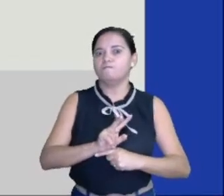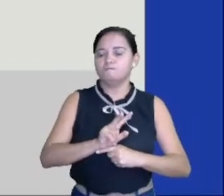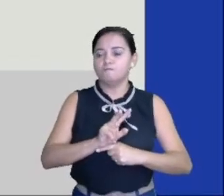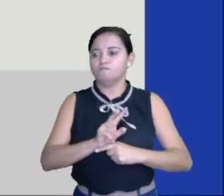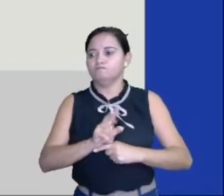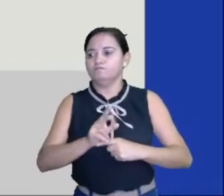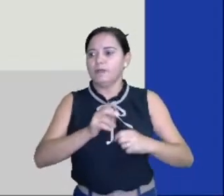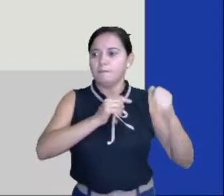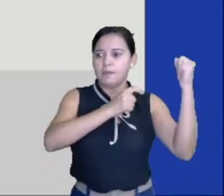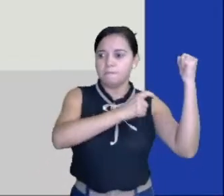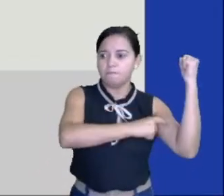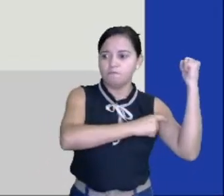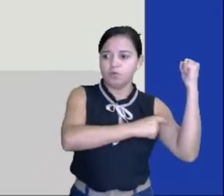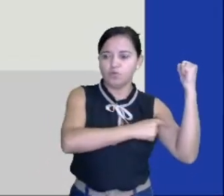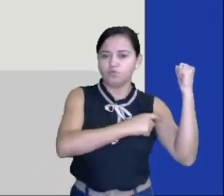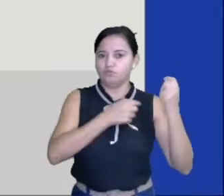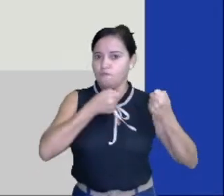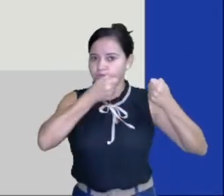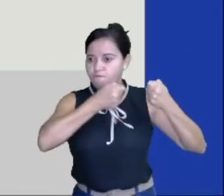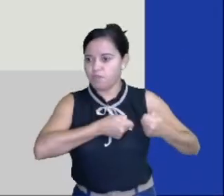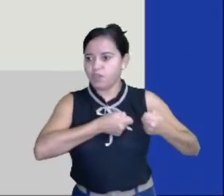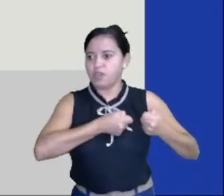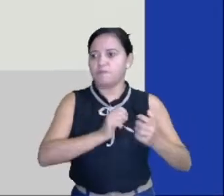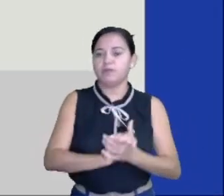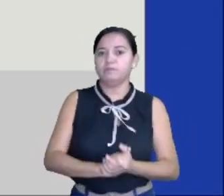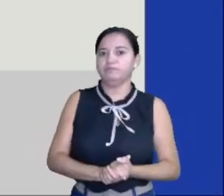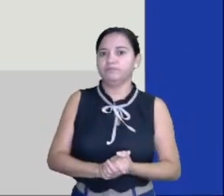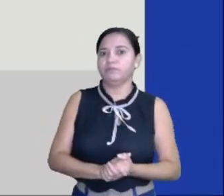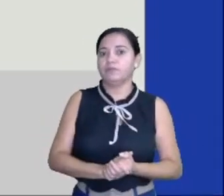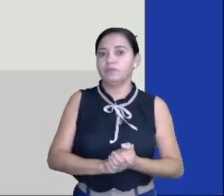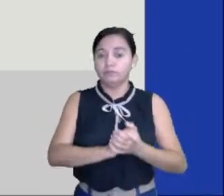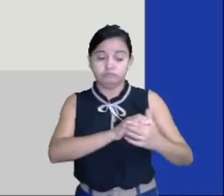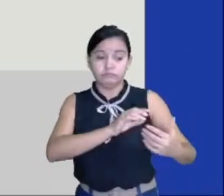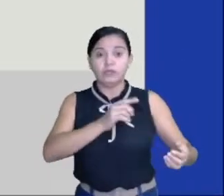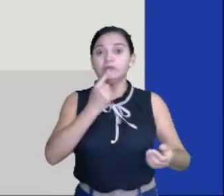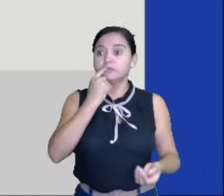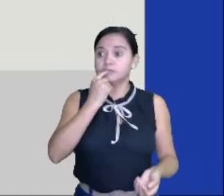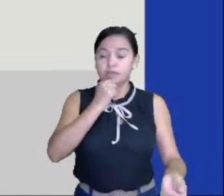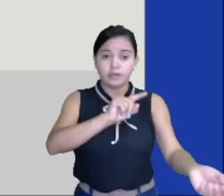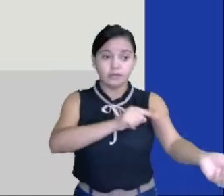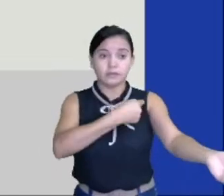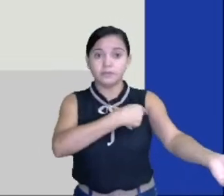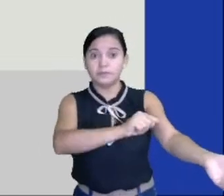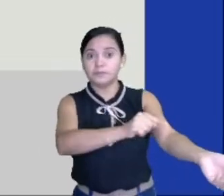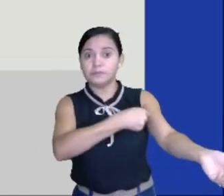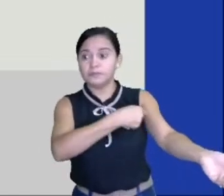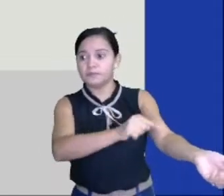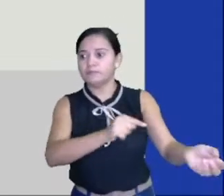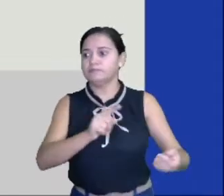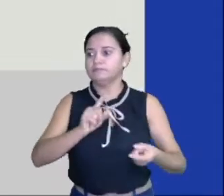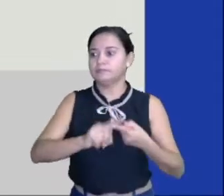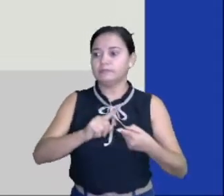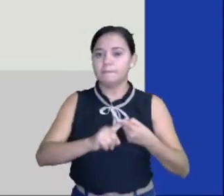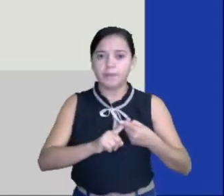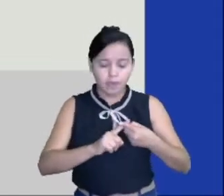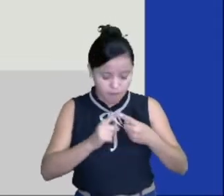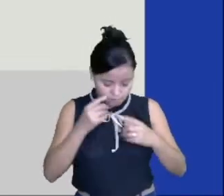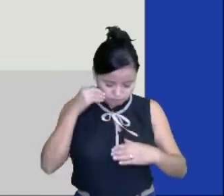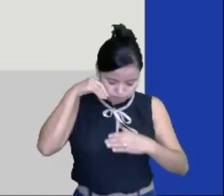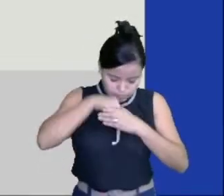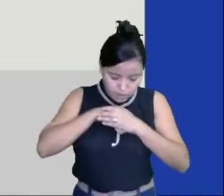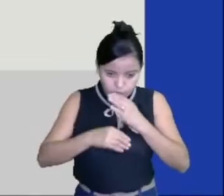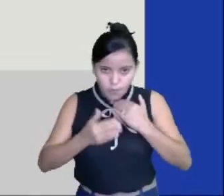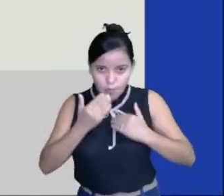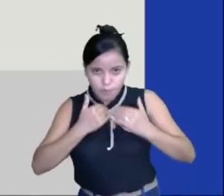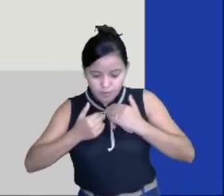nos músculos, de produção de células sanguíneas e também armazenamento de nutrientes como